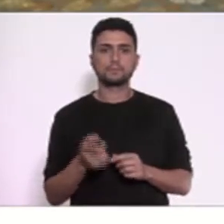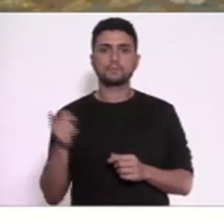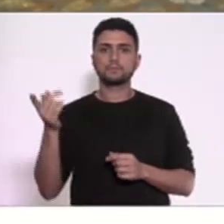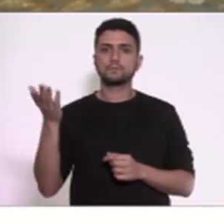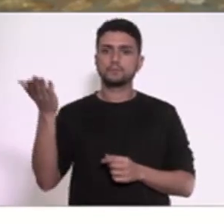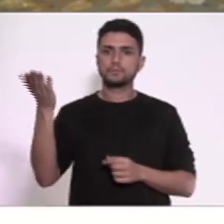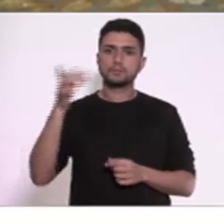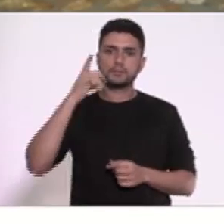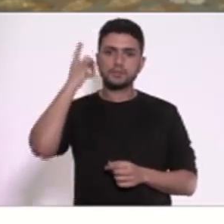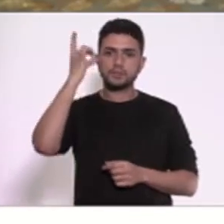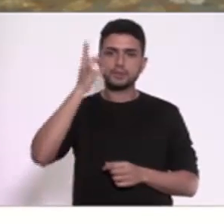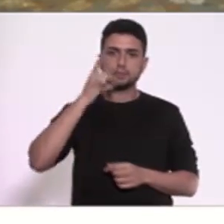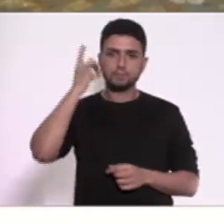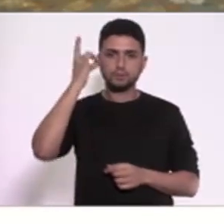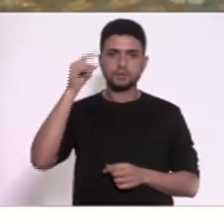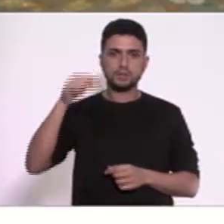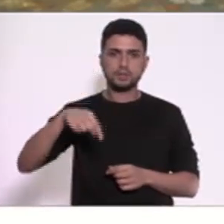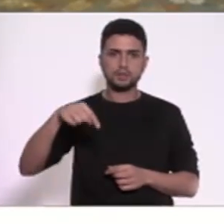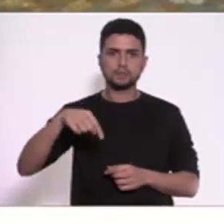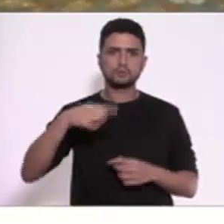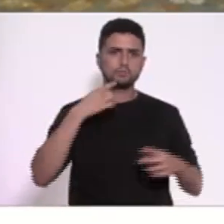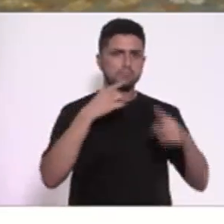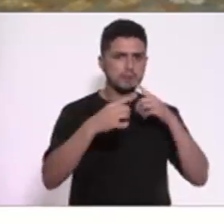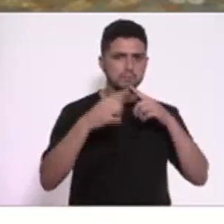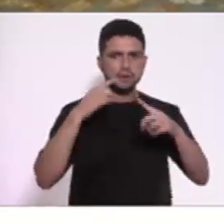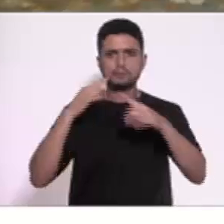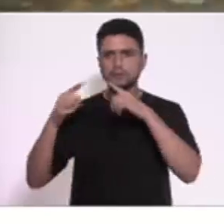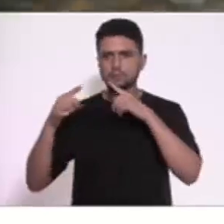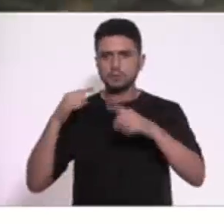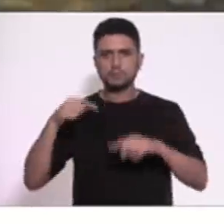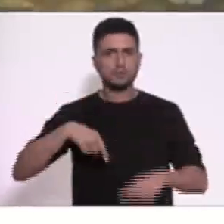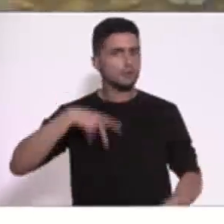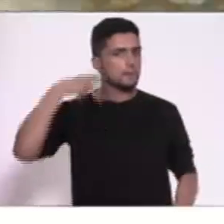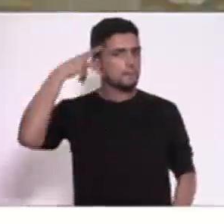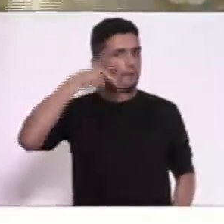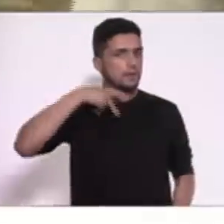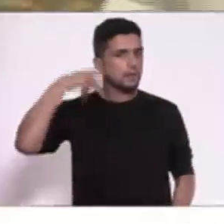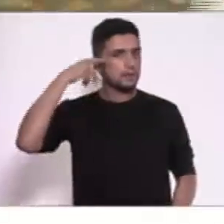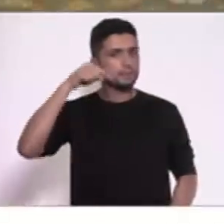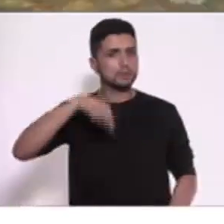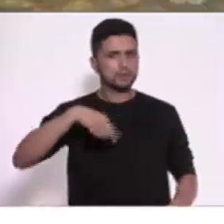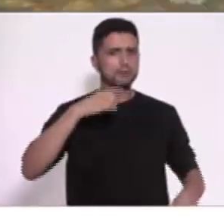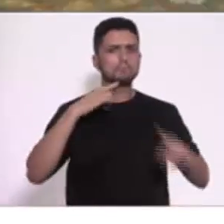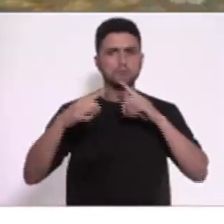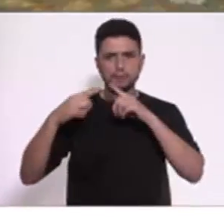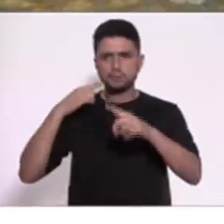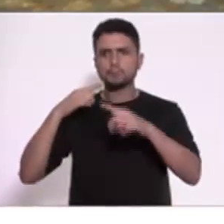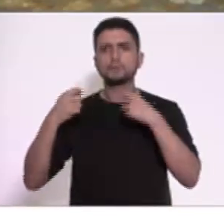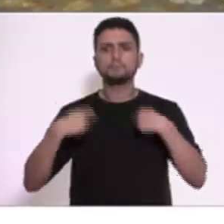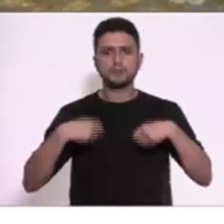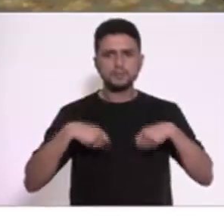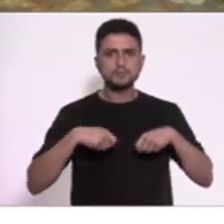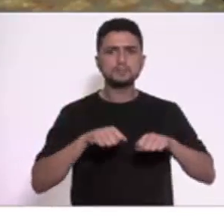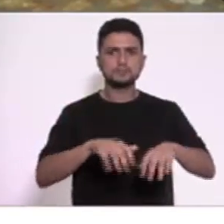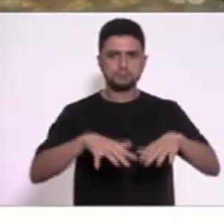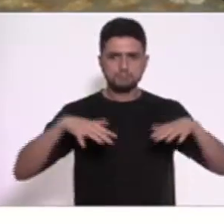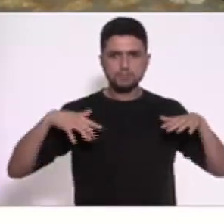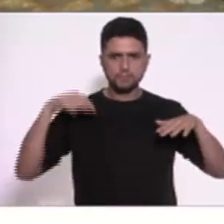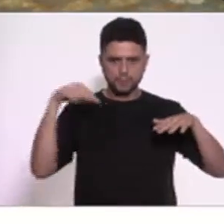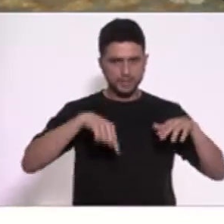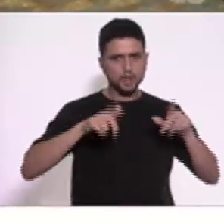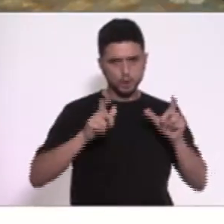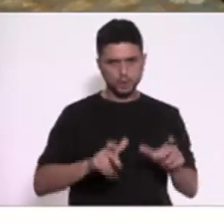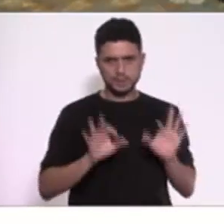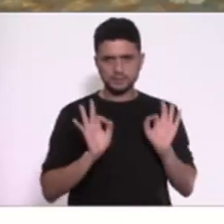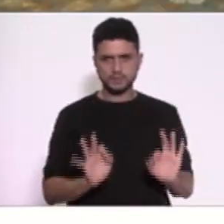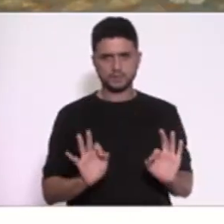nobres deputados que provocam essa discussão. O parlamento é lugar de se discutir a sociedade, não de se desferir